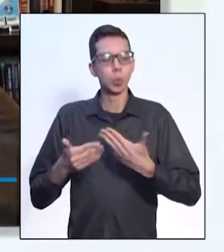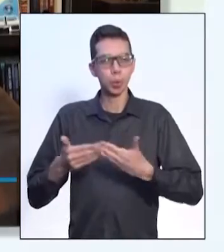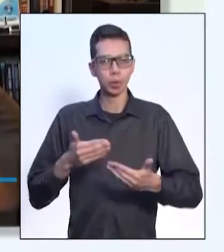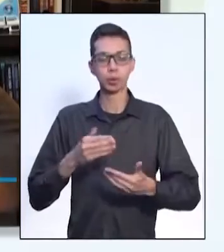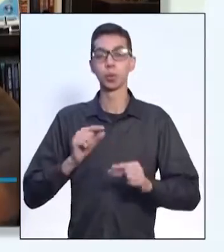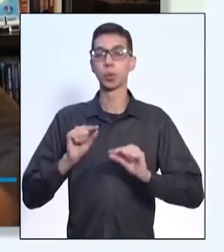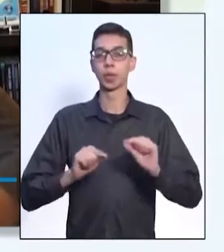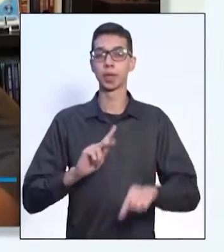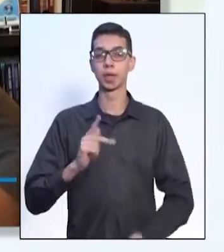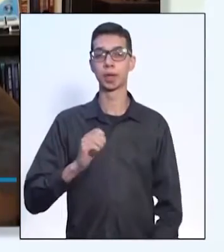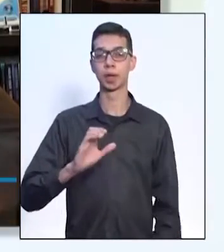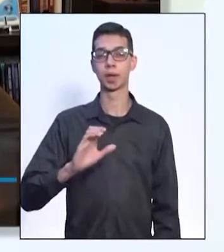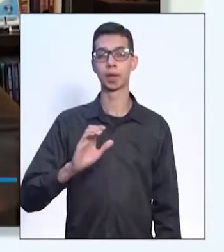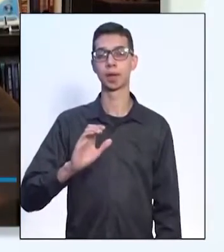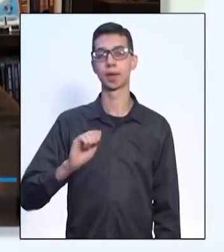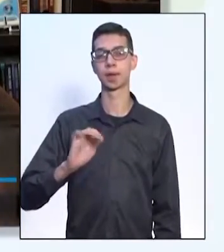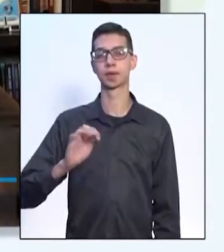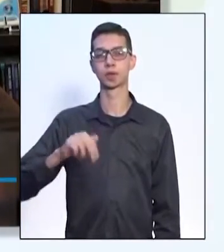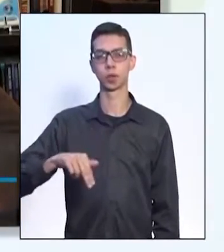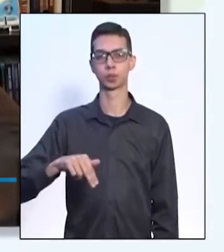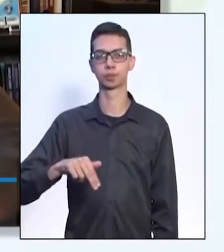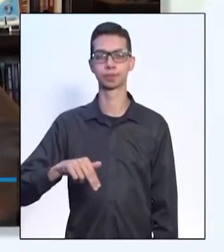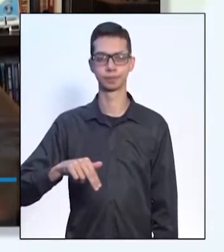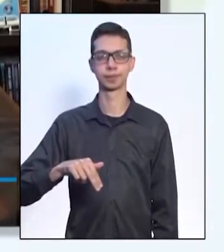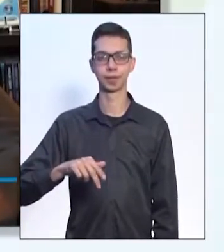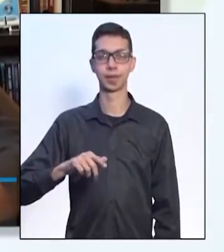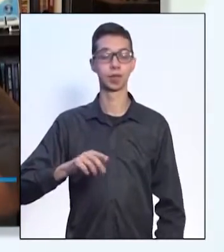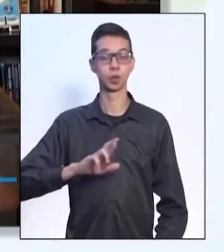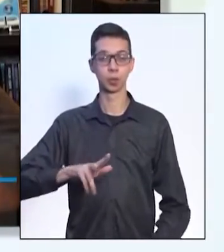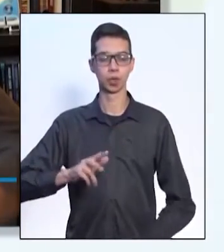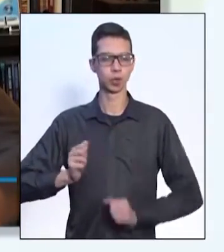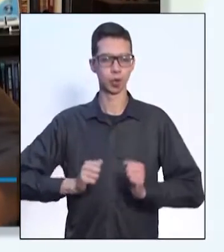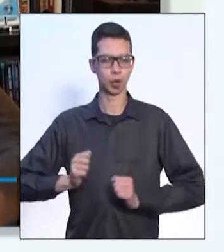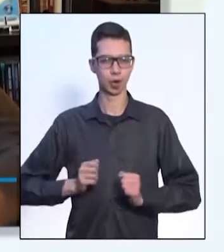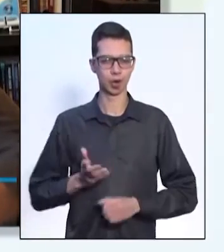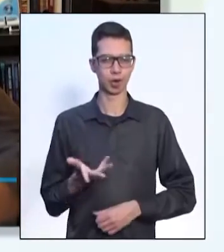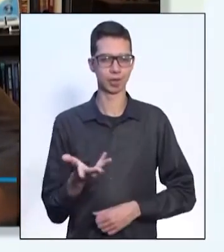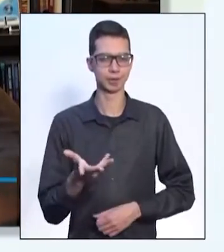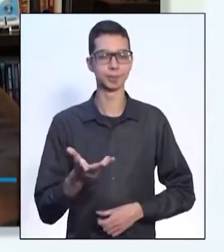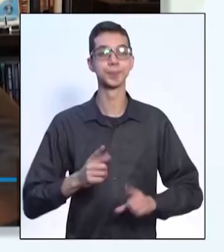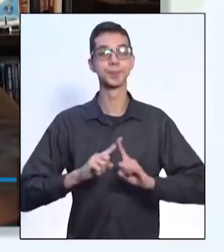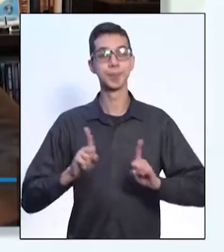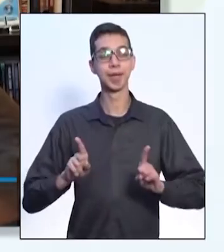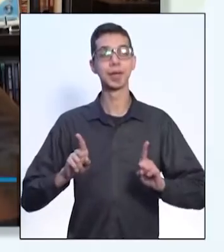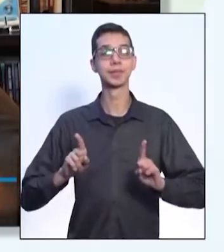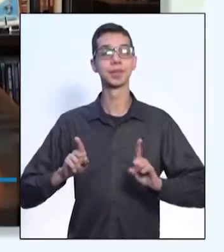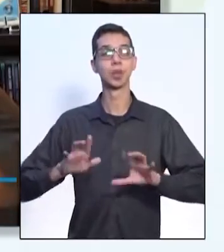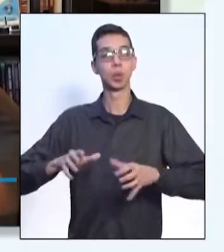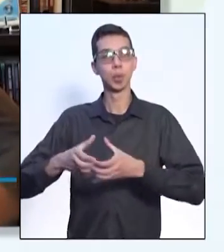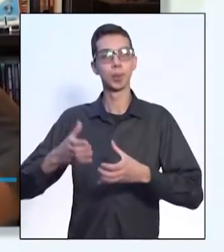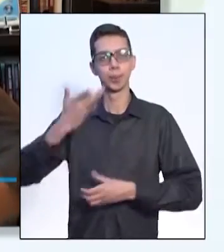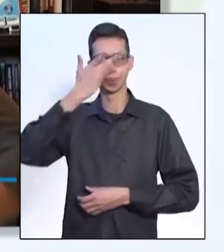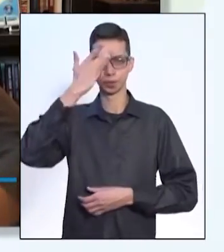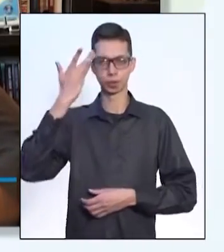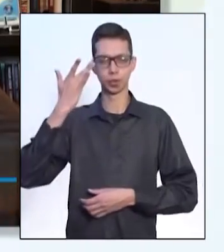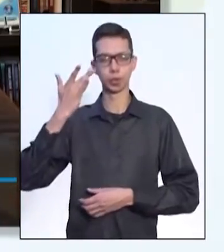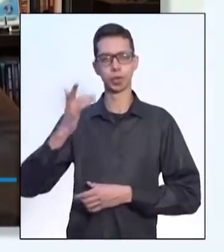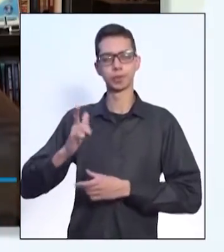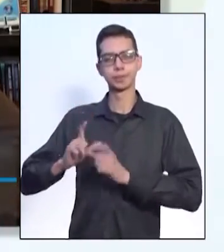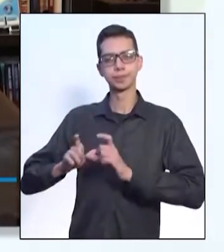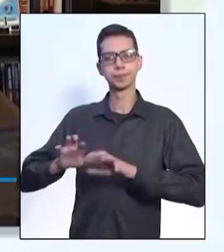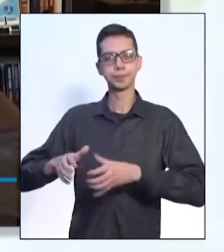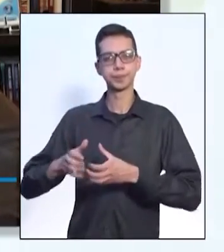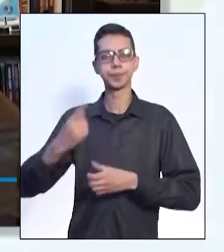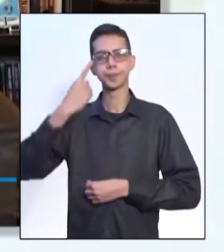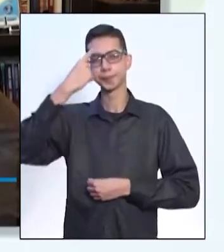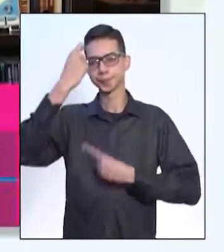não é uma maratona de corrida, e sim um período de imersão em que um grupo de pessoas se reúne para criar algo que ajude a